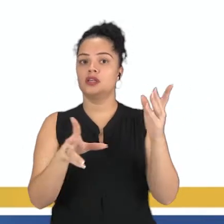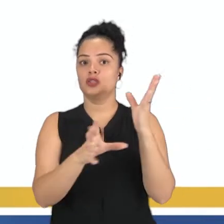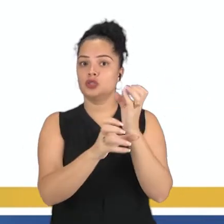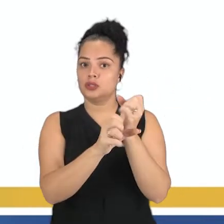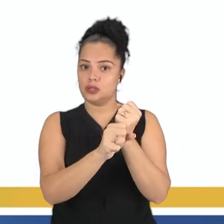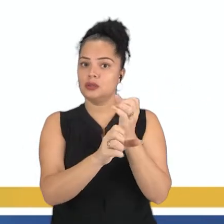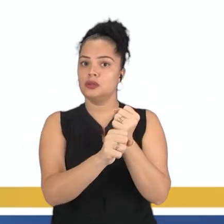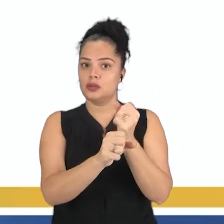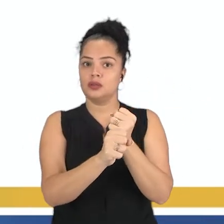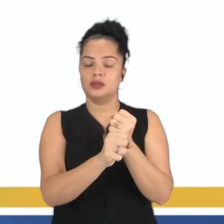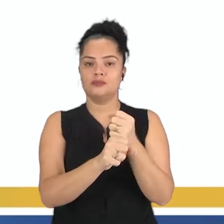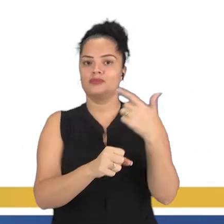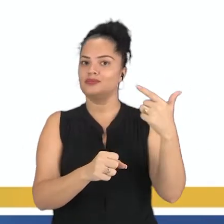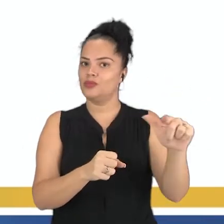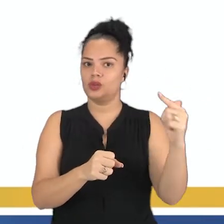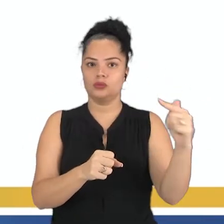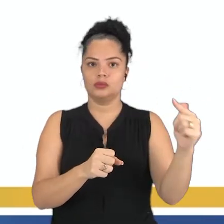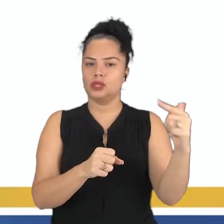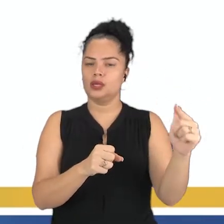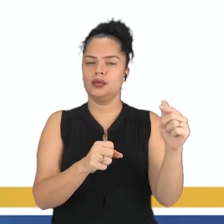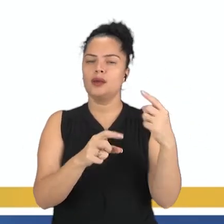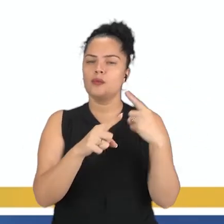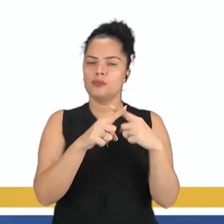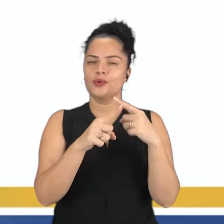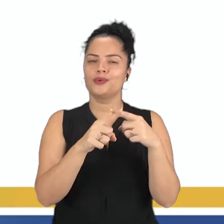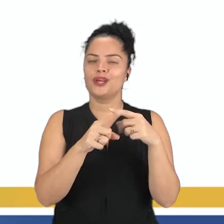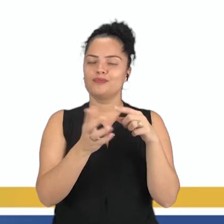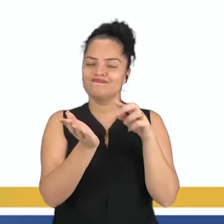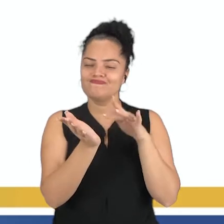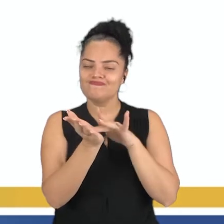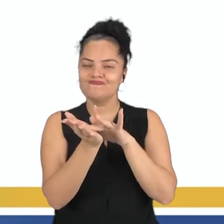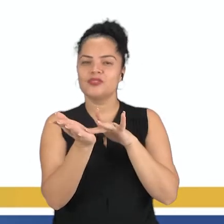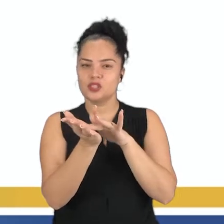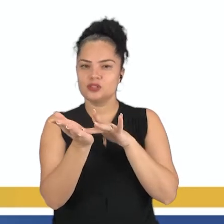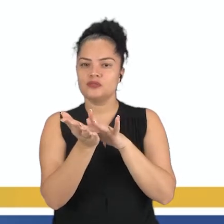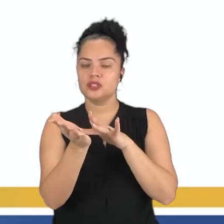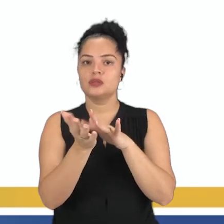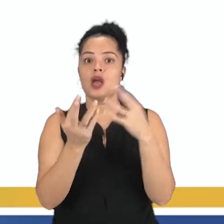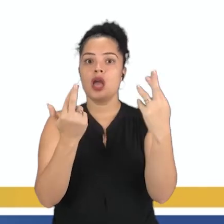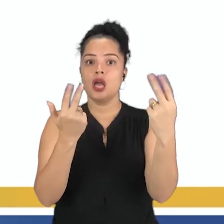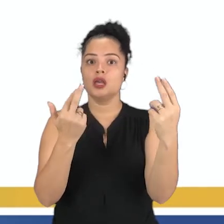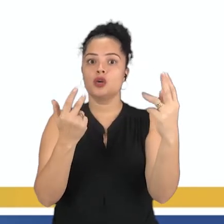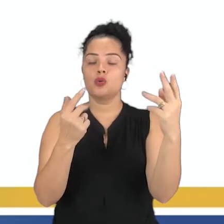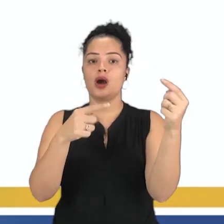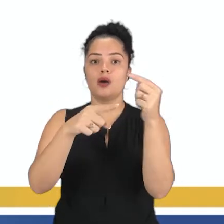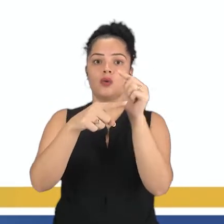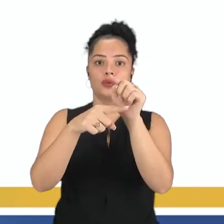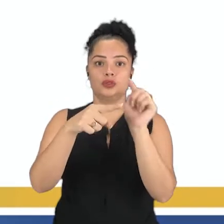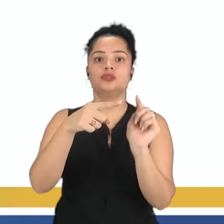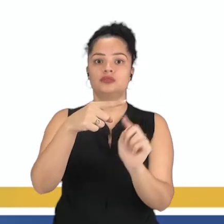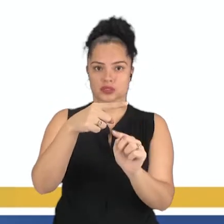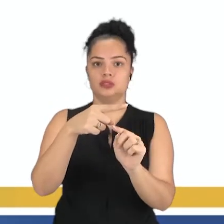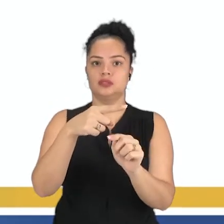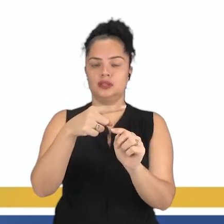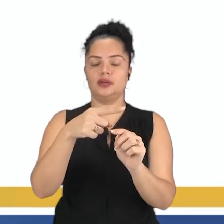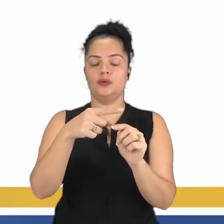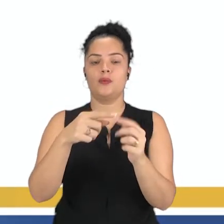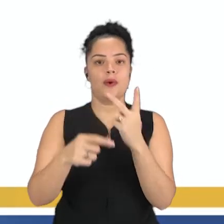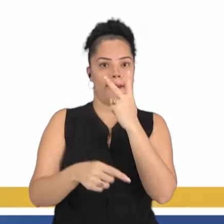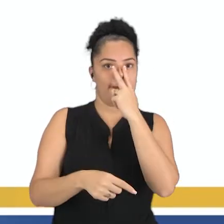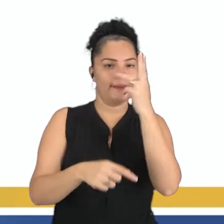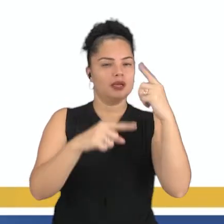verdade, a subtração ela não existe, ela é uma adição disfarçada. A mesma ideia vai ser com a divisão. A divisão, na verdade, ela é uma